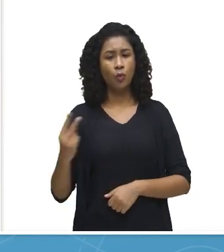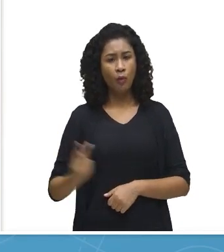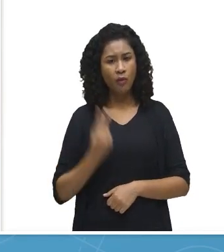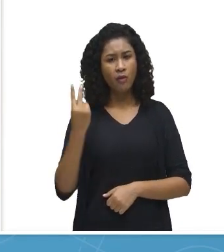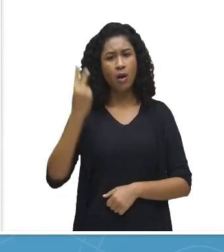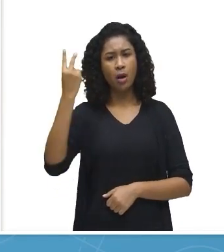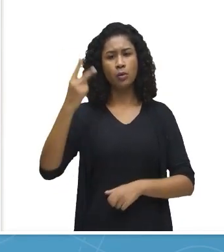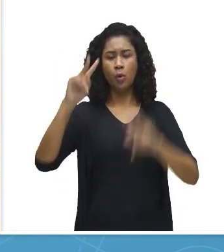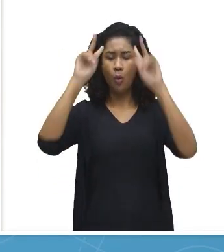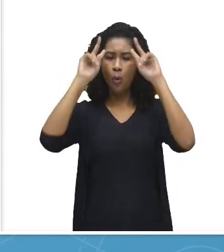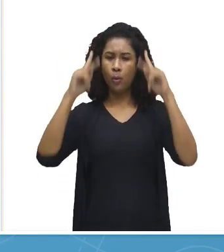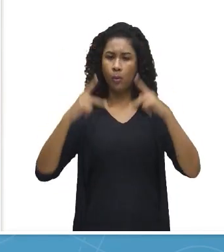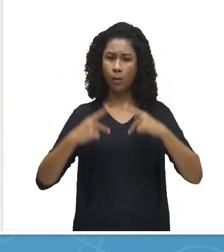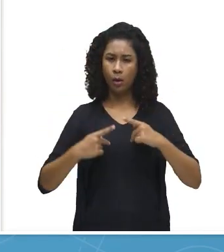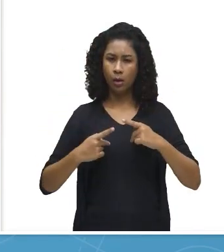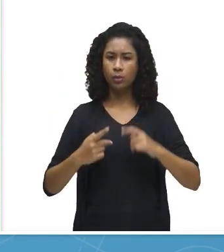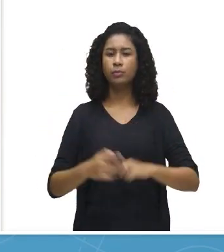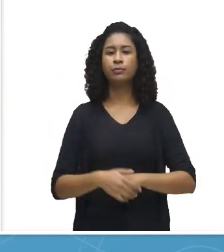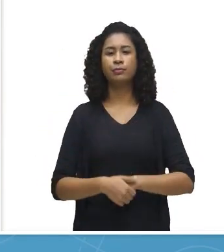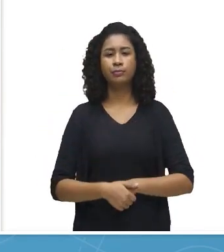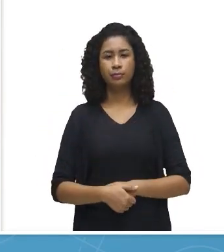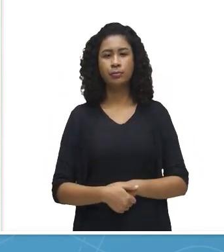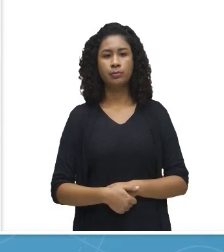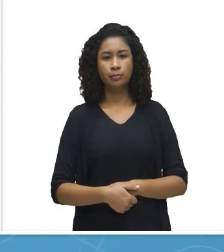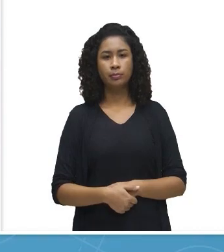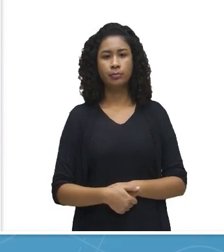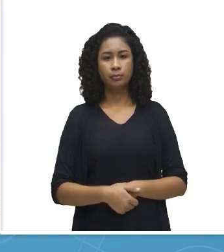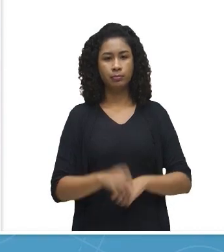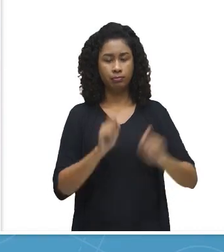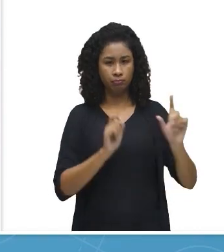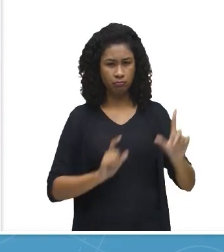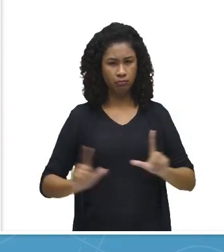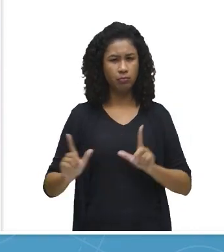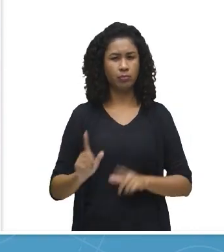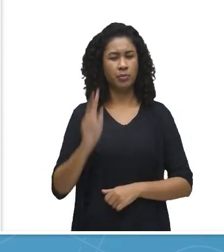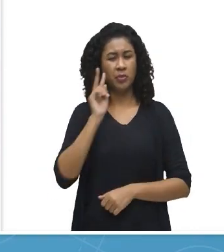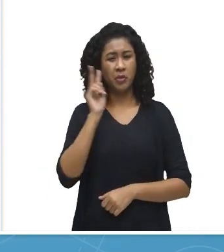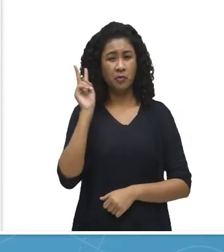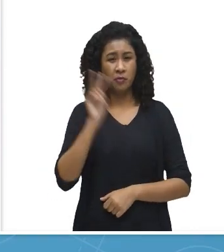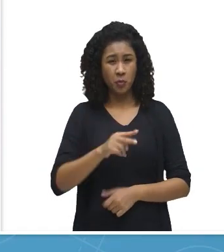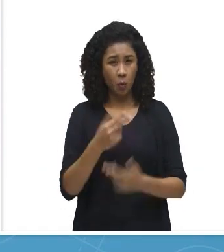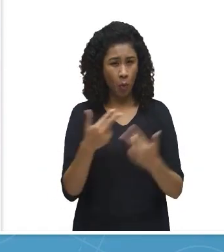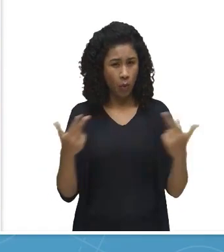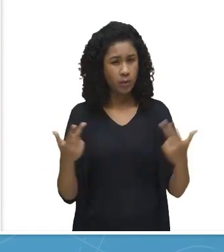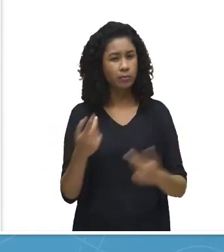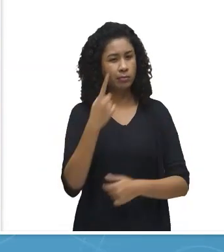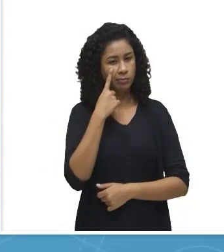veio? Né? No próximo croma, você vai ver aqui uma coisa que eu quero te mostrar.